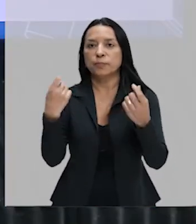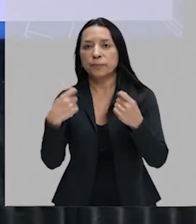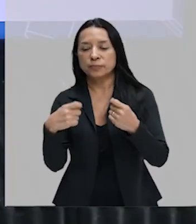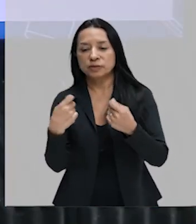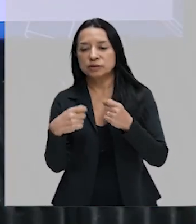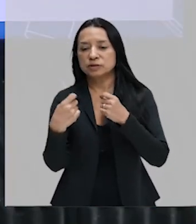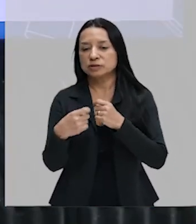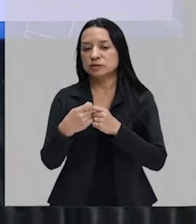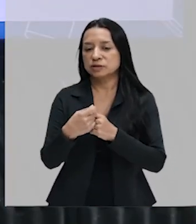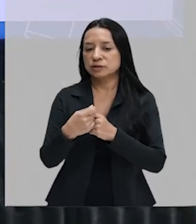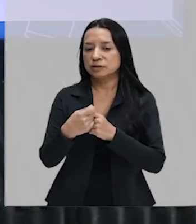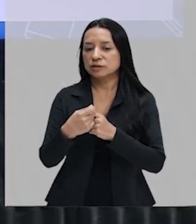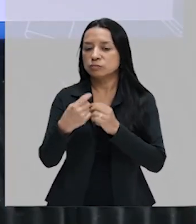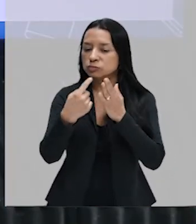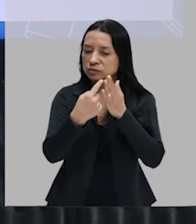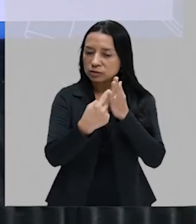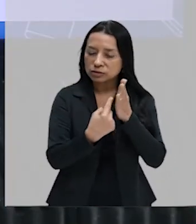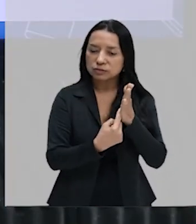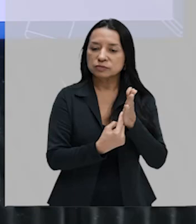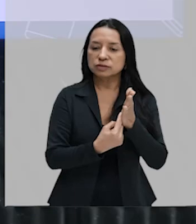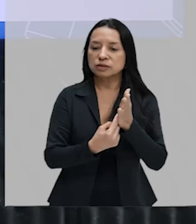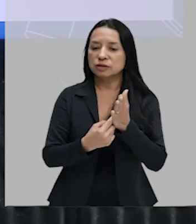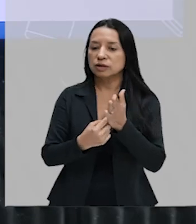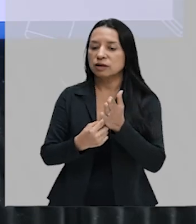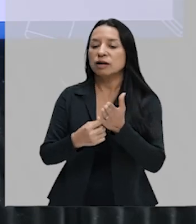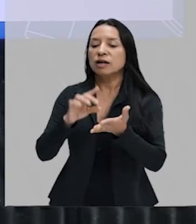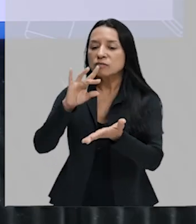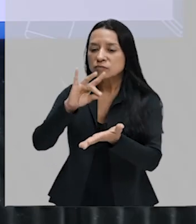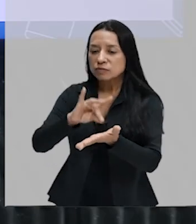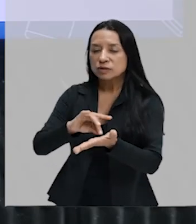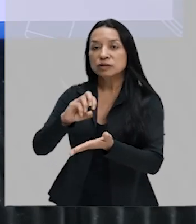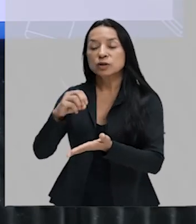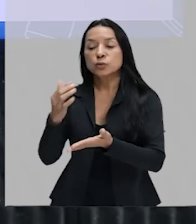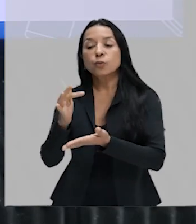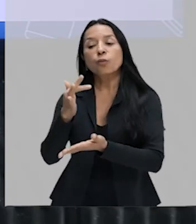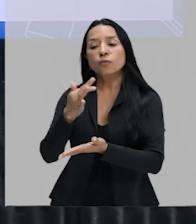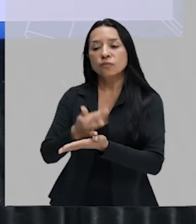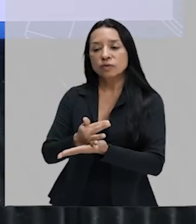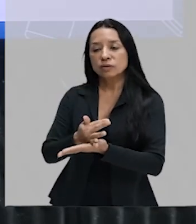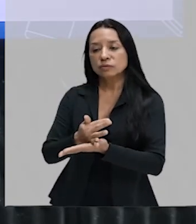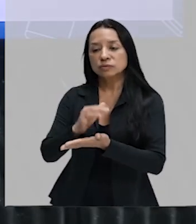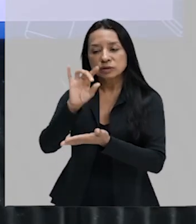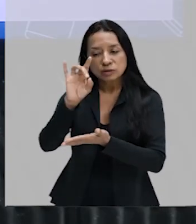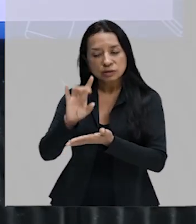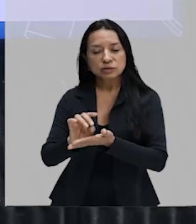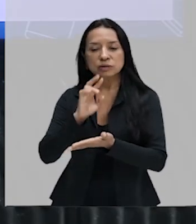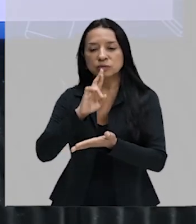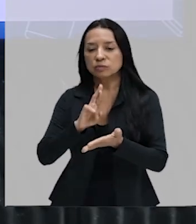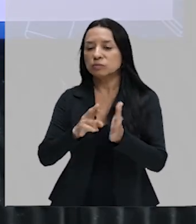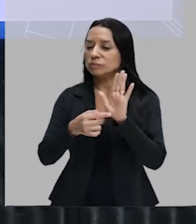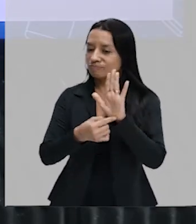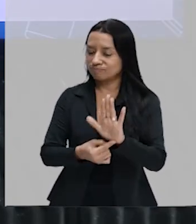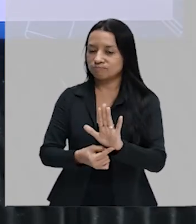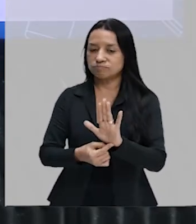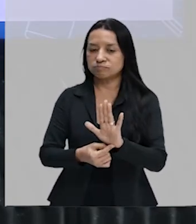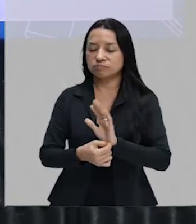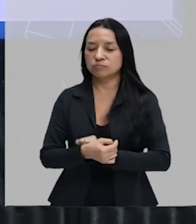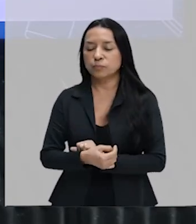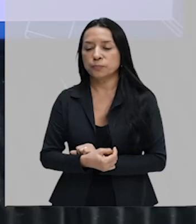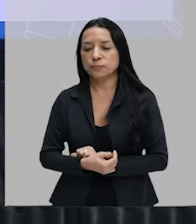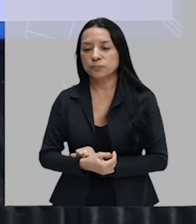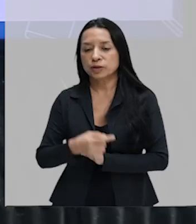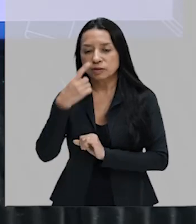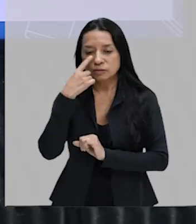precisamos classificar em verdadeiro ou falso cada uma das sentenças que são apresentadas a seguir. Então,